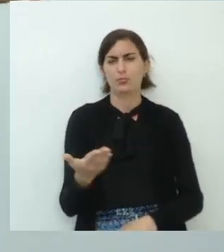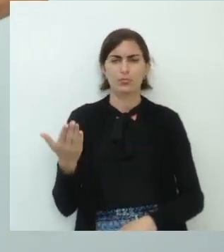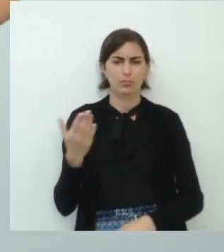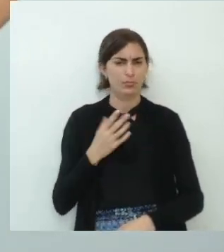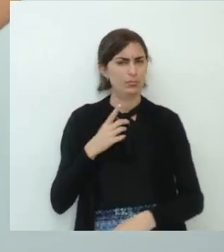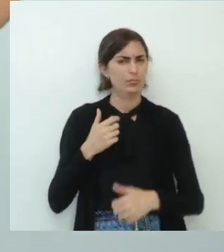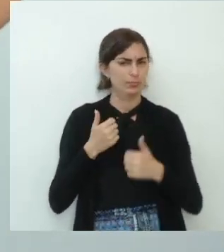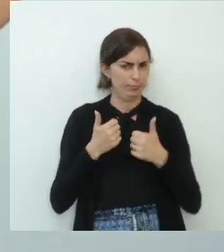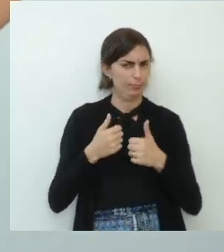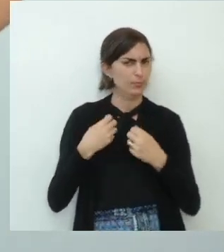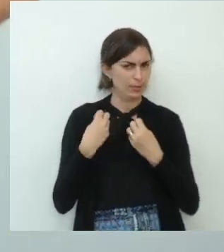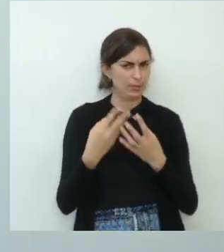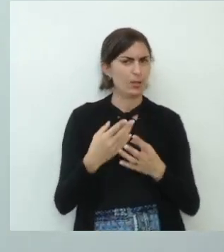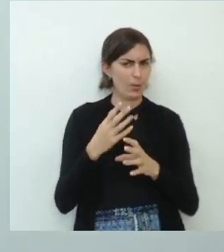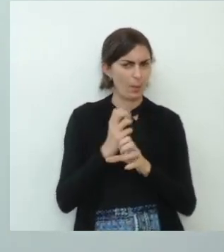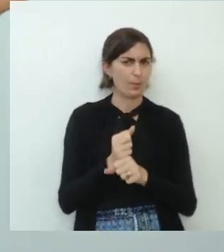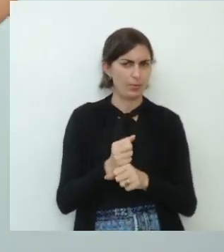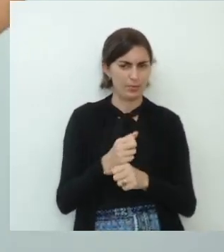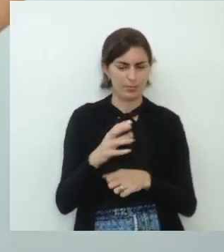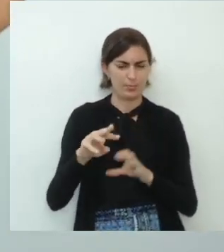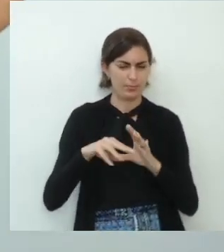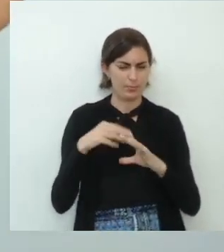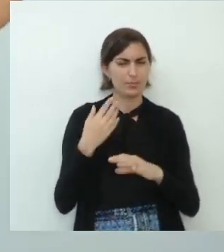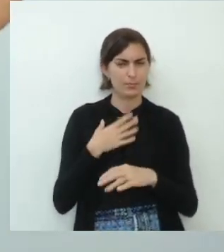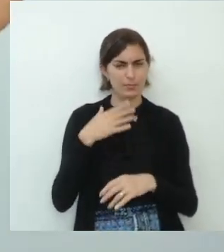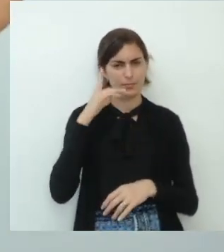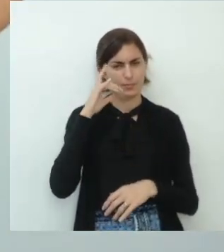resolver, dá um pontinho para ele, tá bom? E manda pra gente no